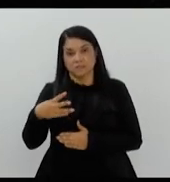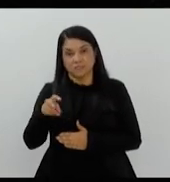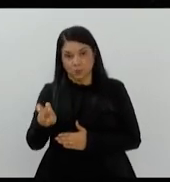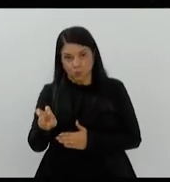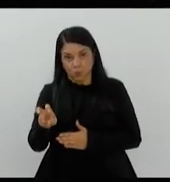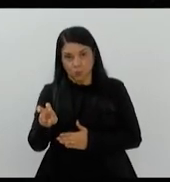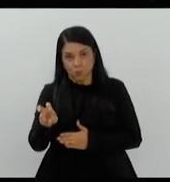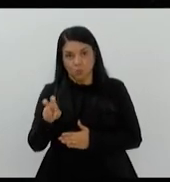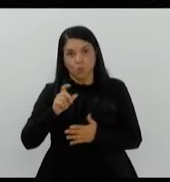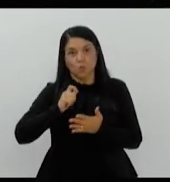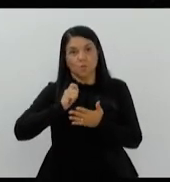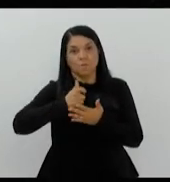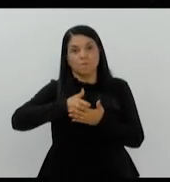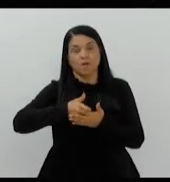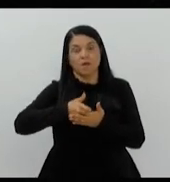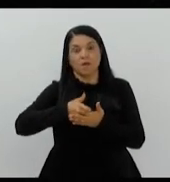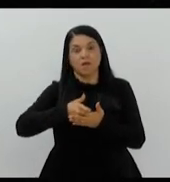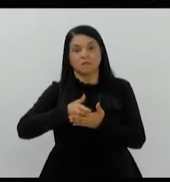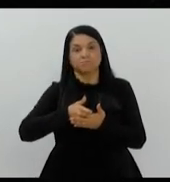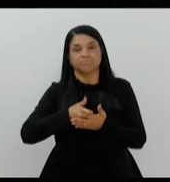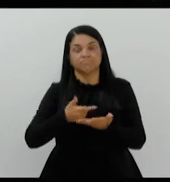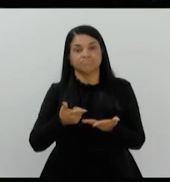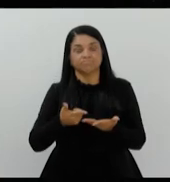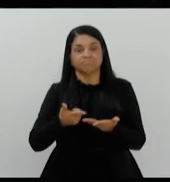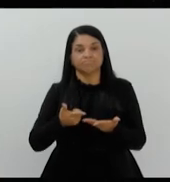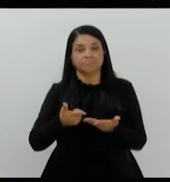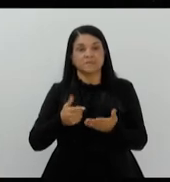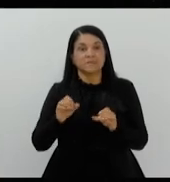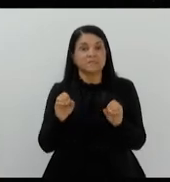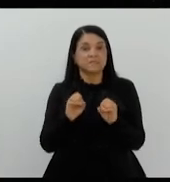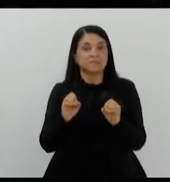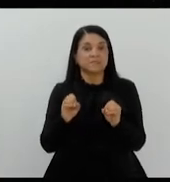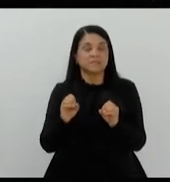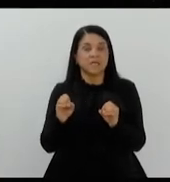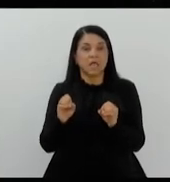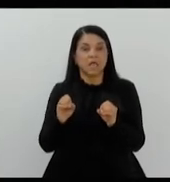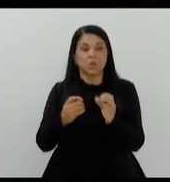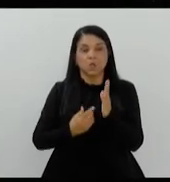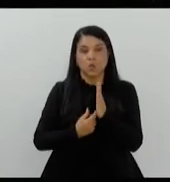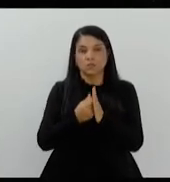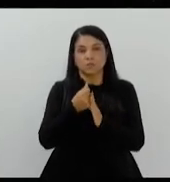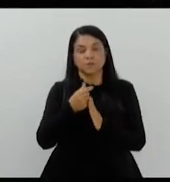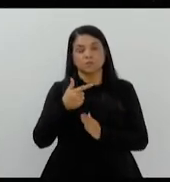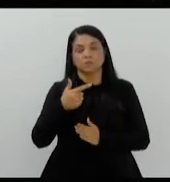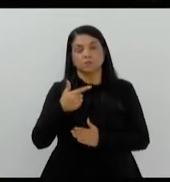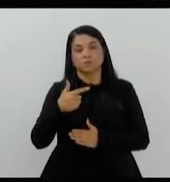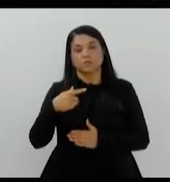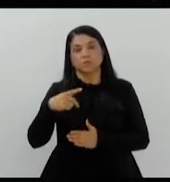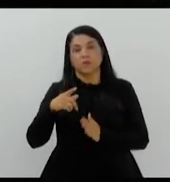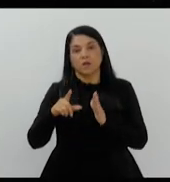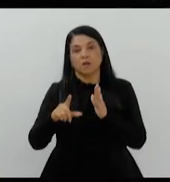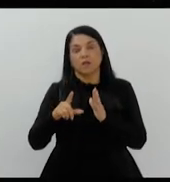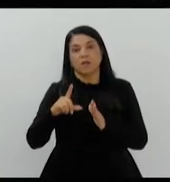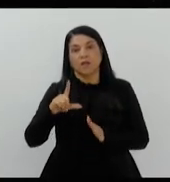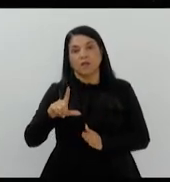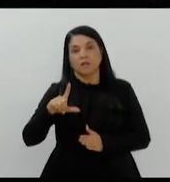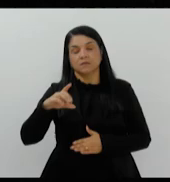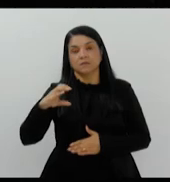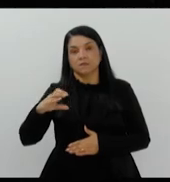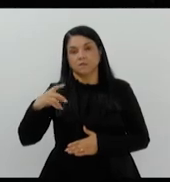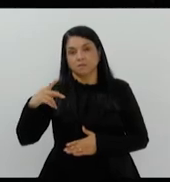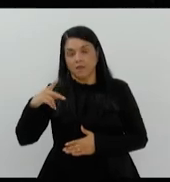outras considerações do PLC 121, porque o orçamento não pode contemplar lei que não